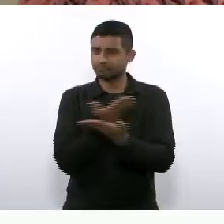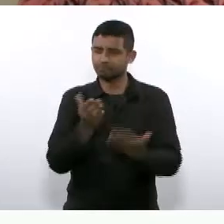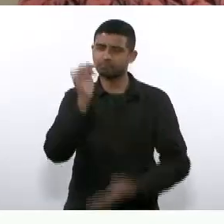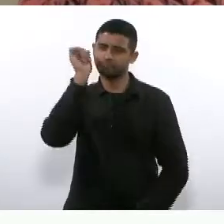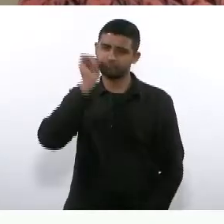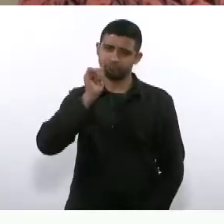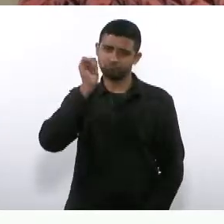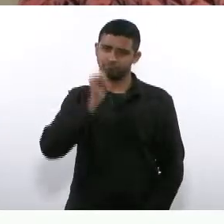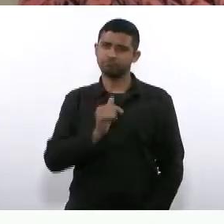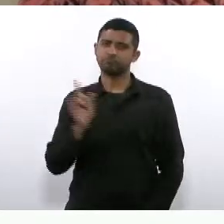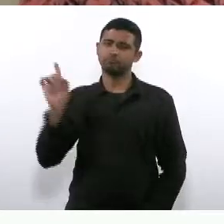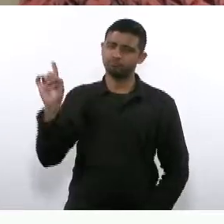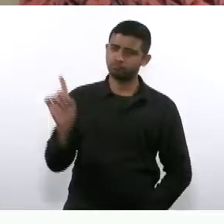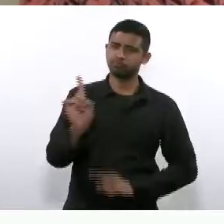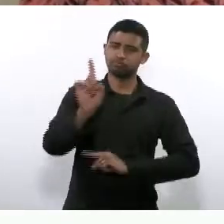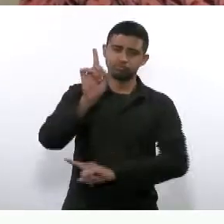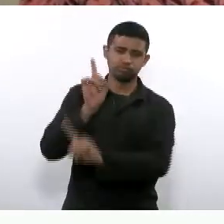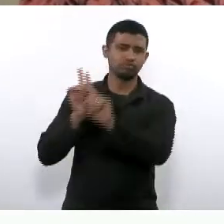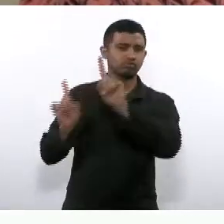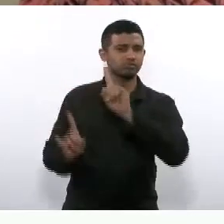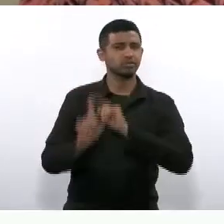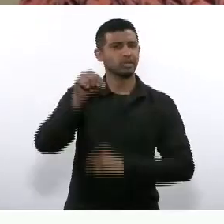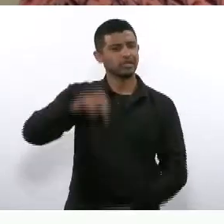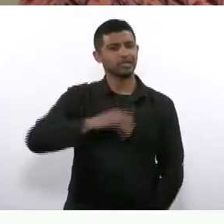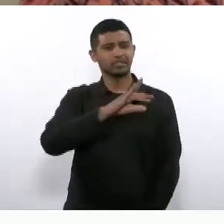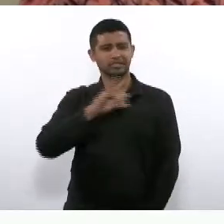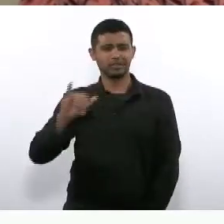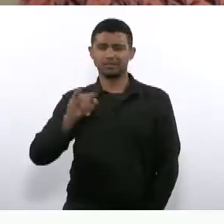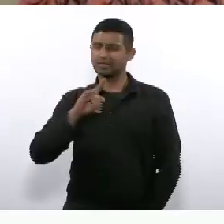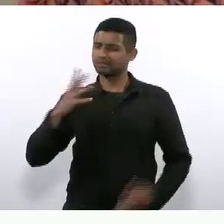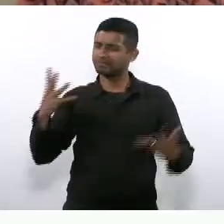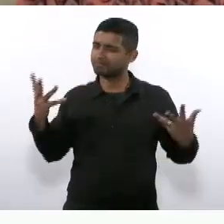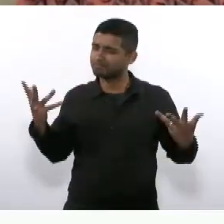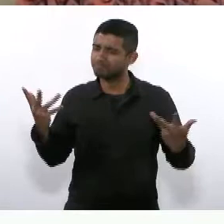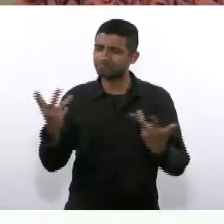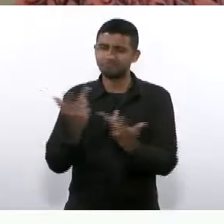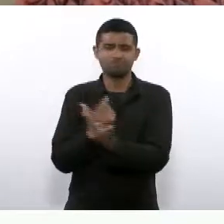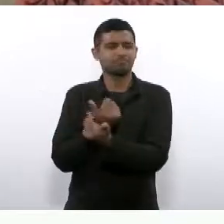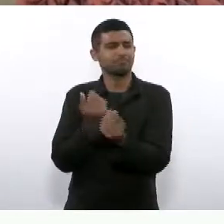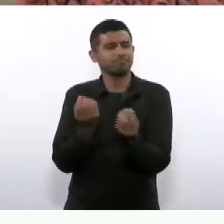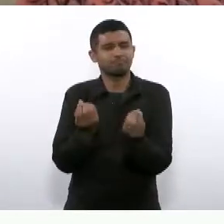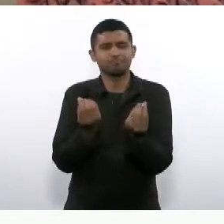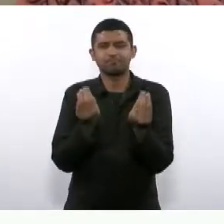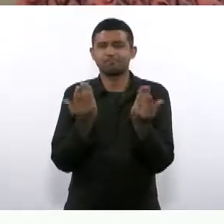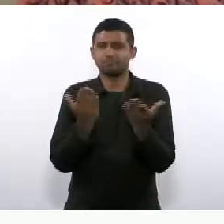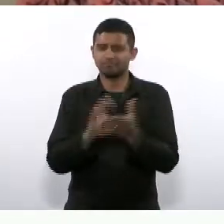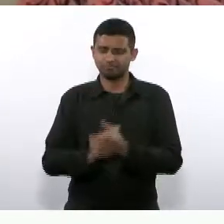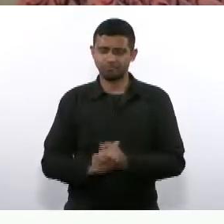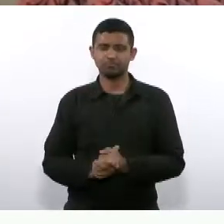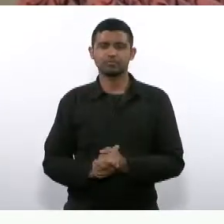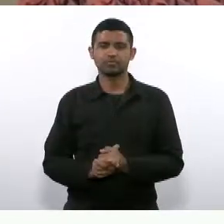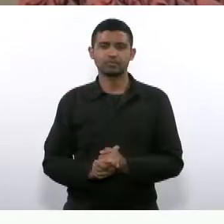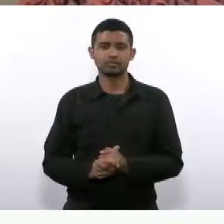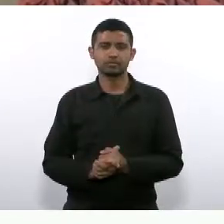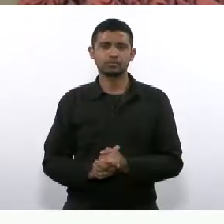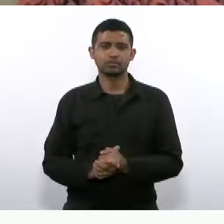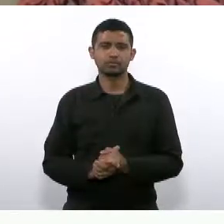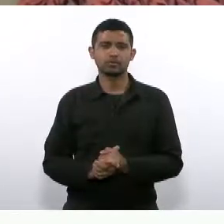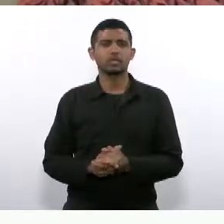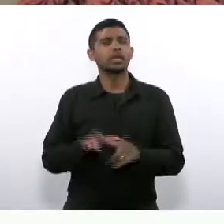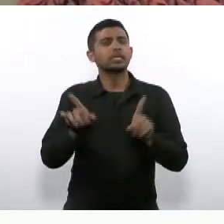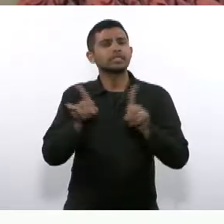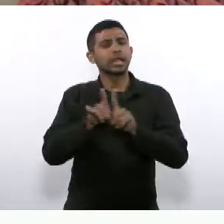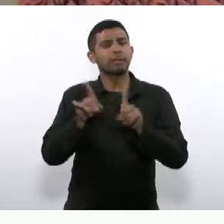que compuseram esta CPI de maneira tão brilhante, mas o quão foi qualificado todas